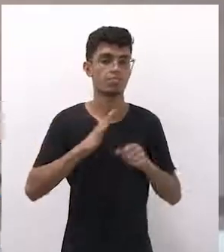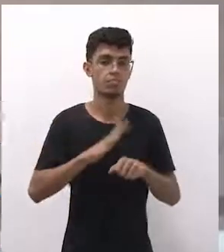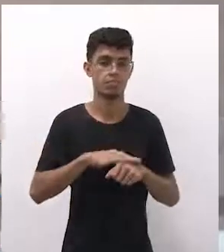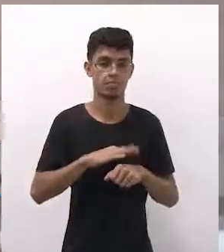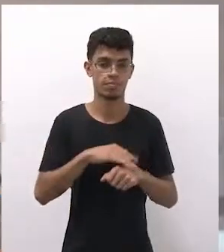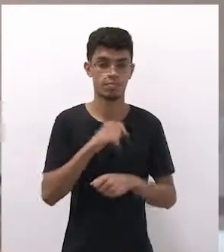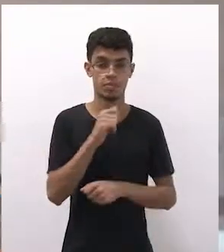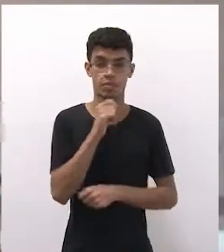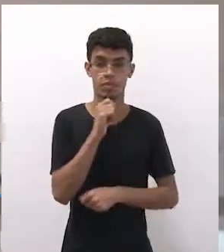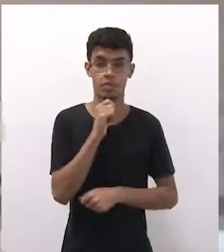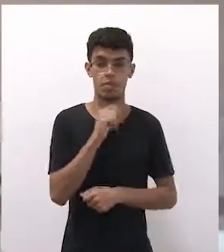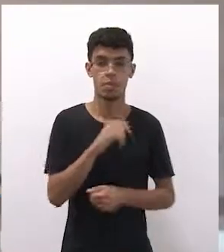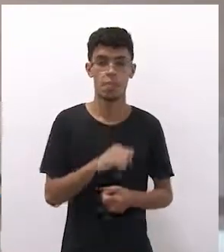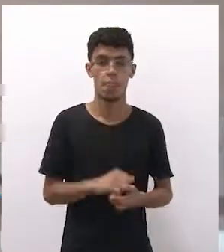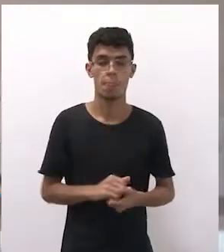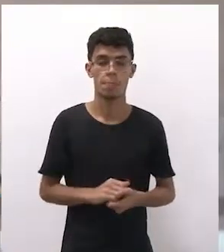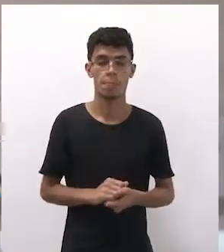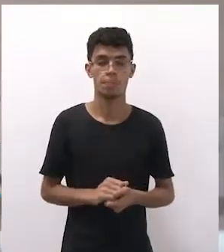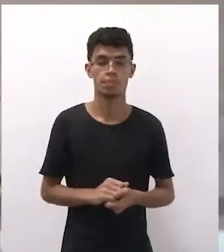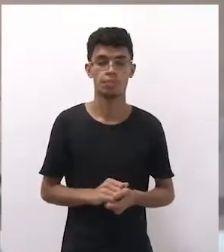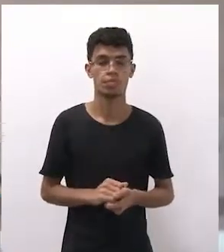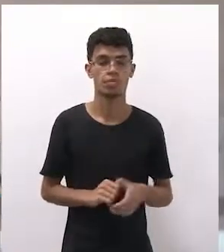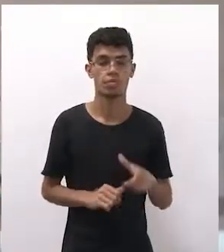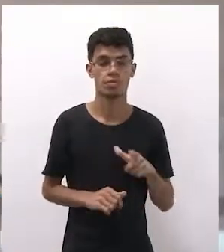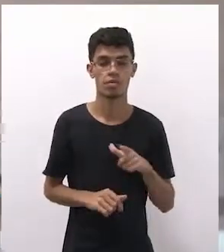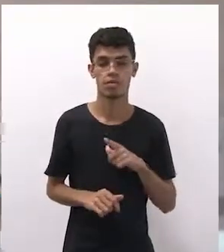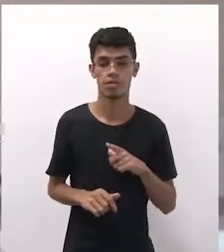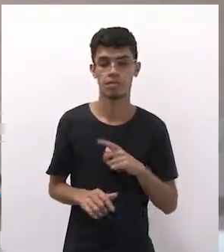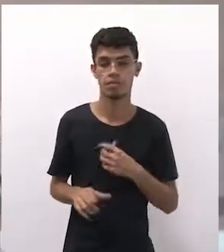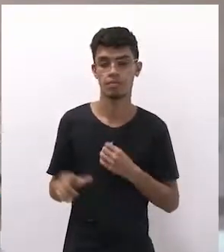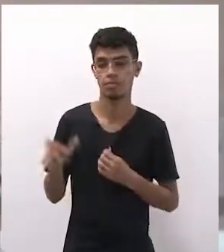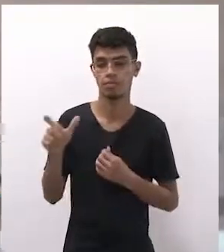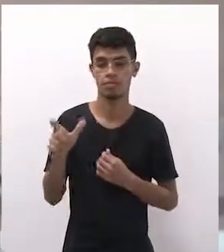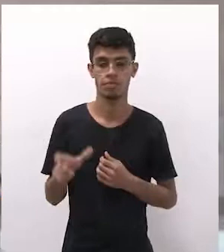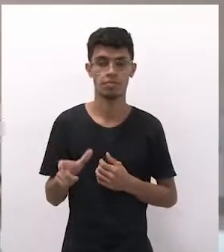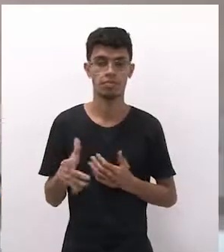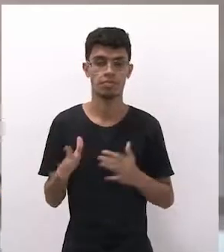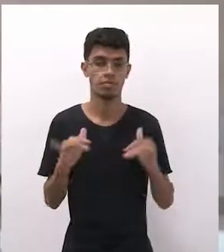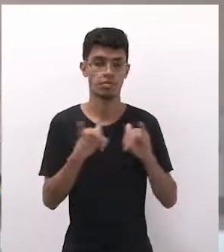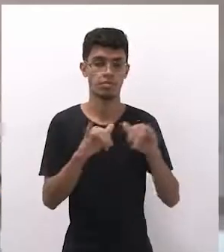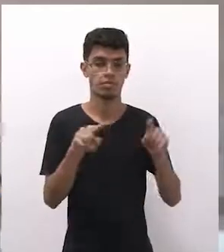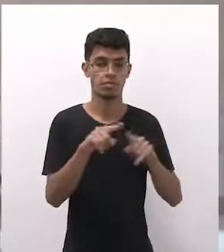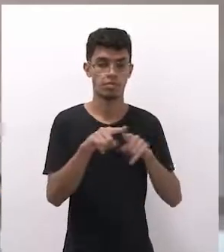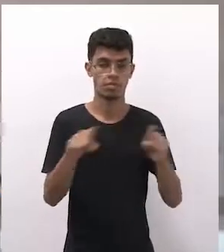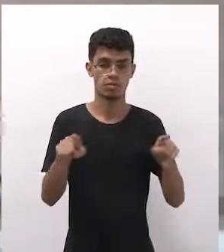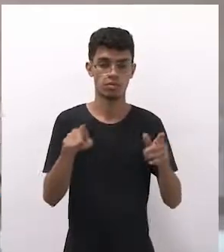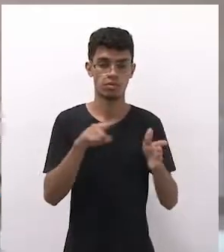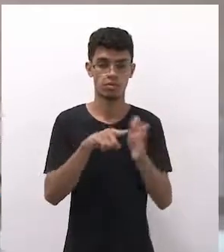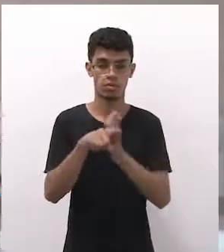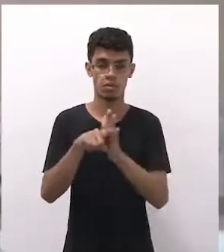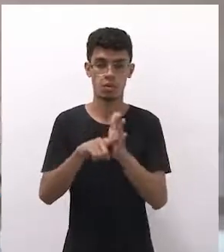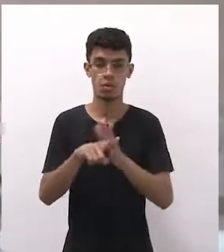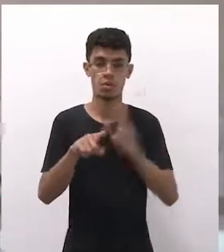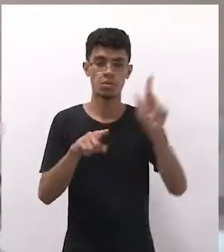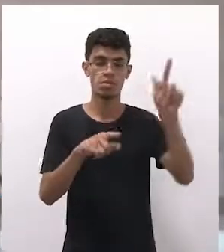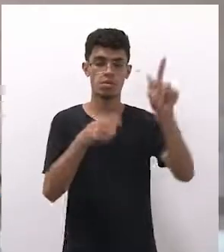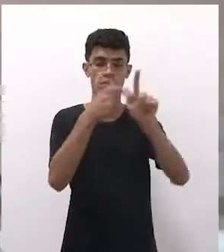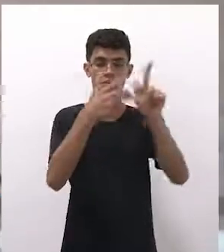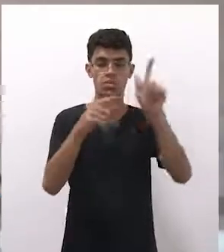ainda que tenha uma fala, poxa, podia ter trazido para vocês, se vocês procurarem no YouTube, vocês vão